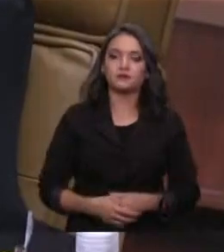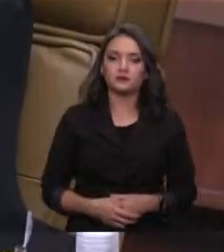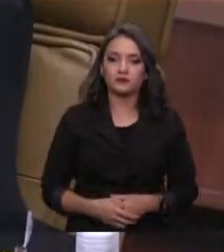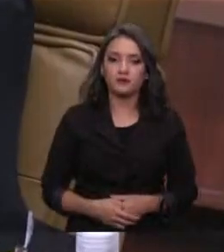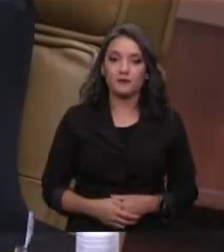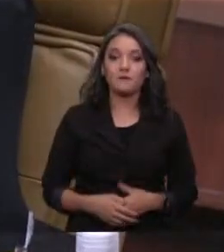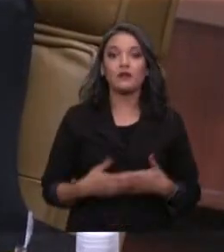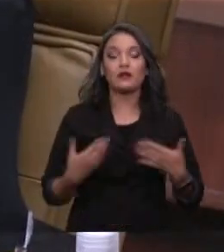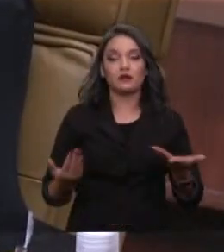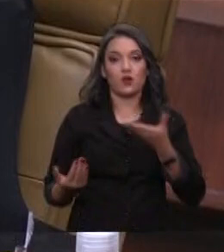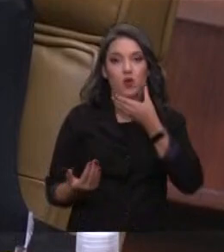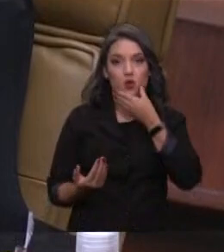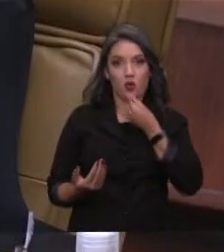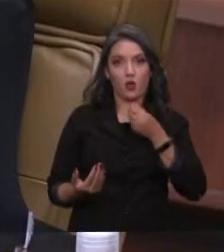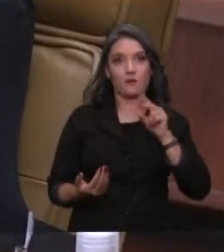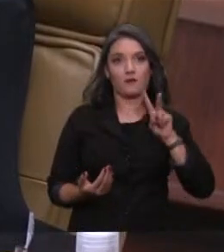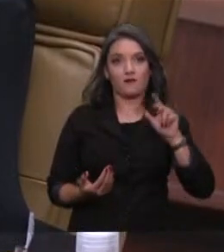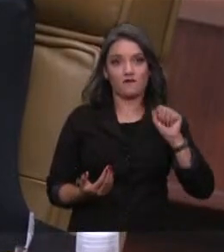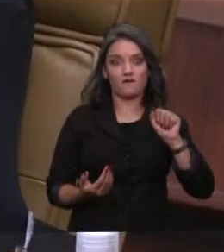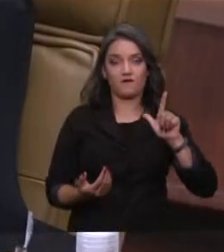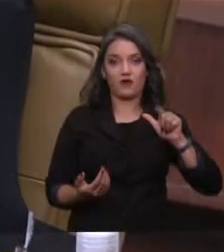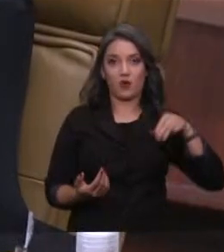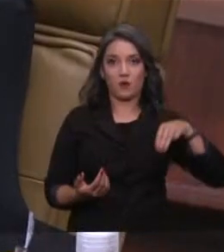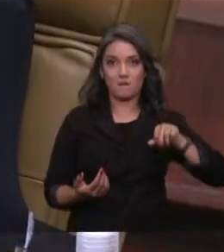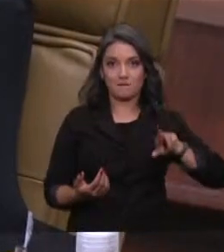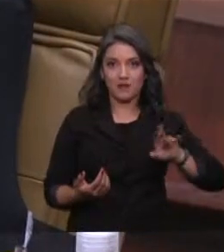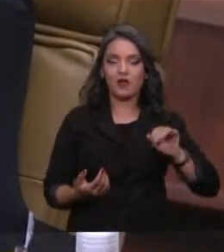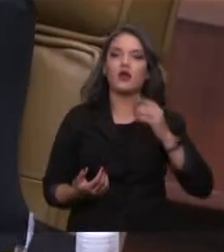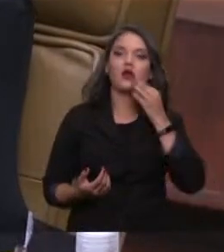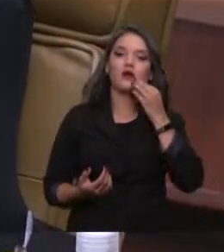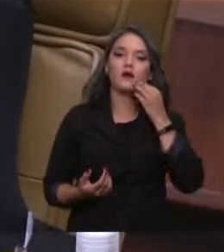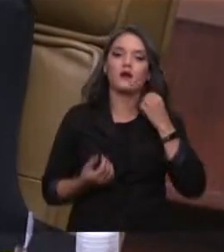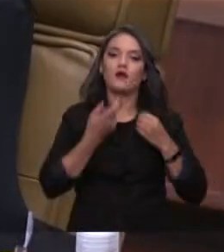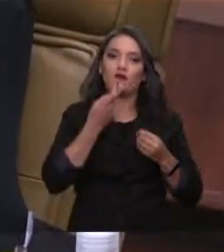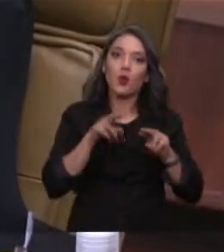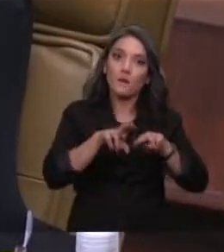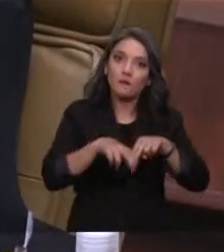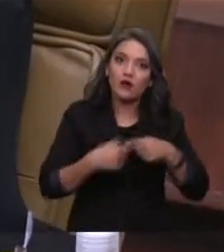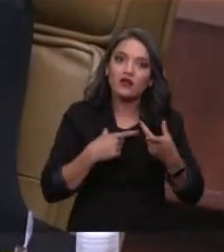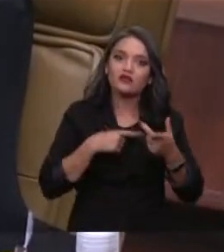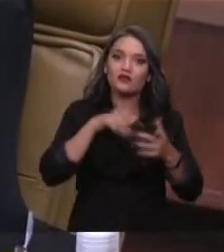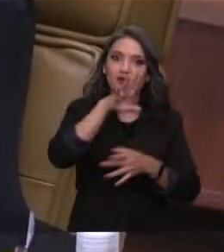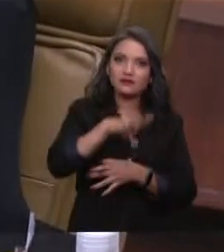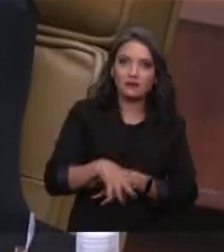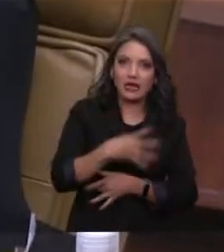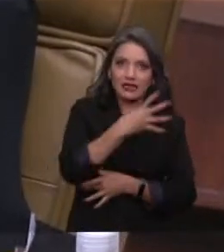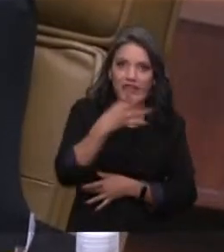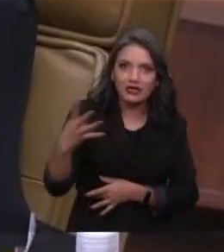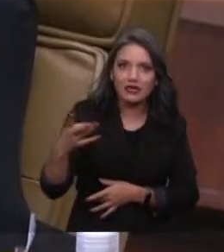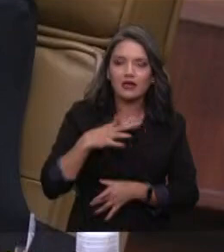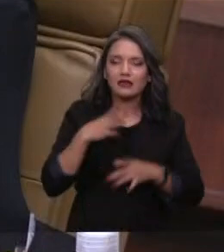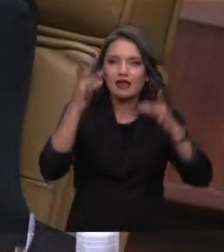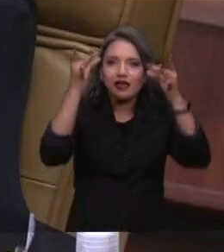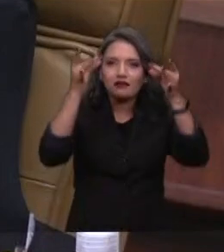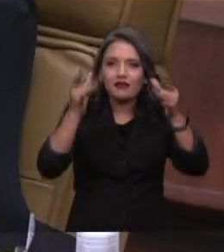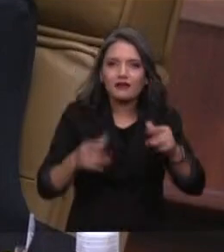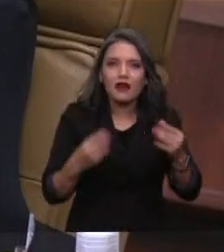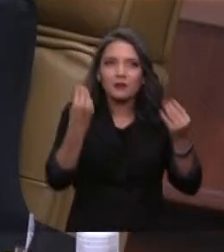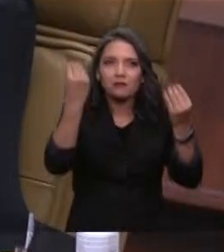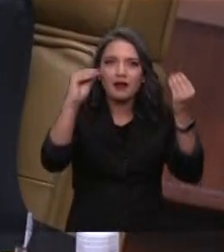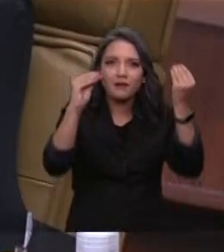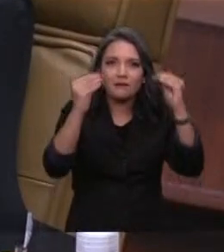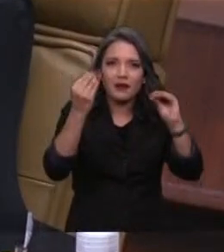Então, o senhor Valmir diz que, em função disso, elaborou aquela planilha onde detalha